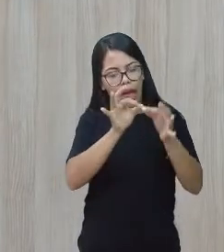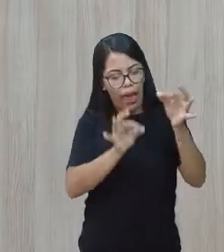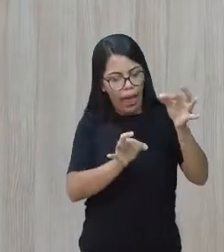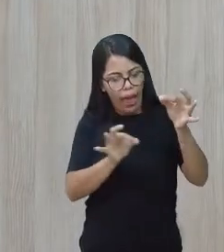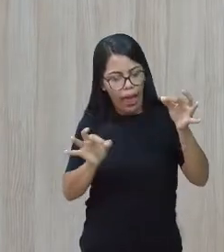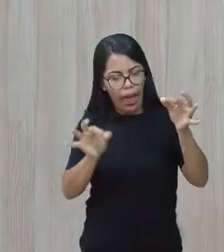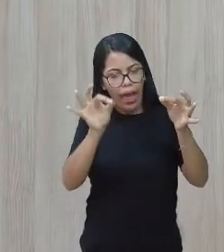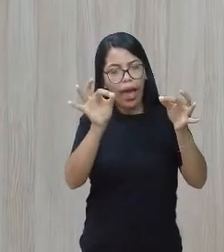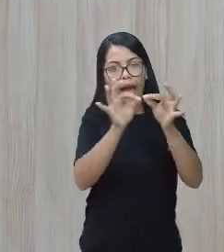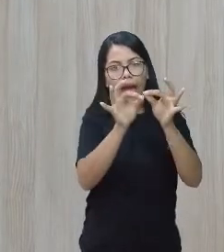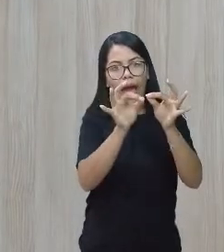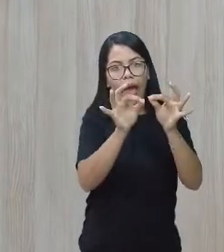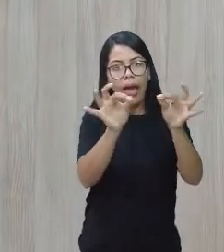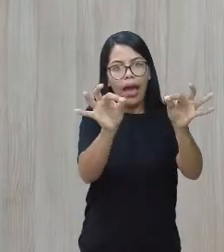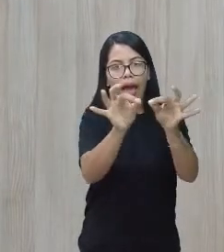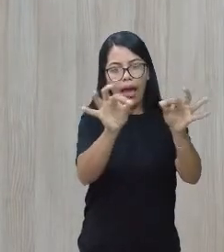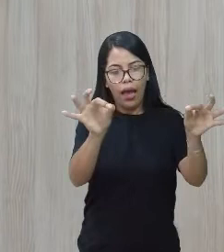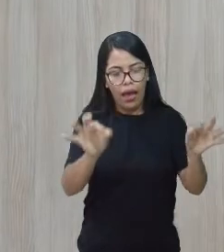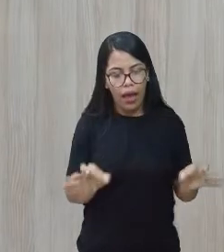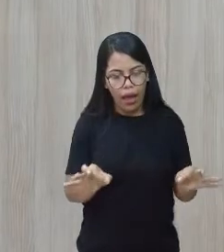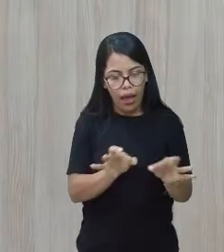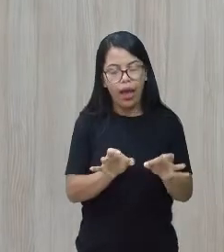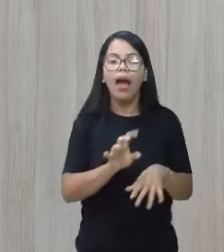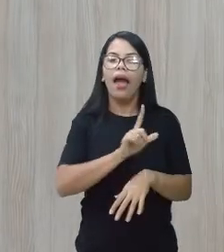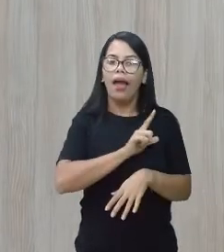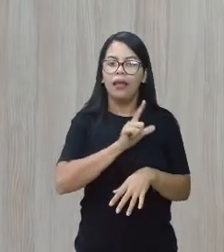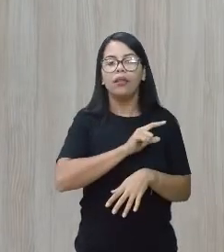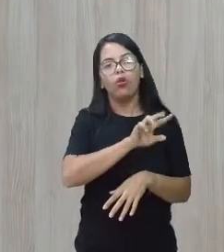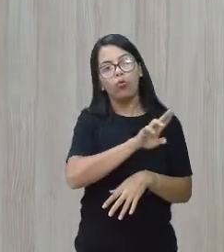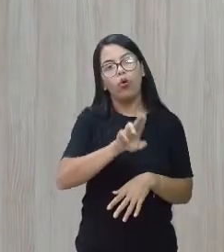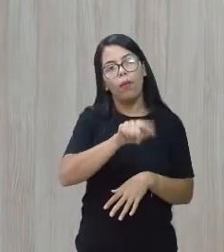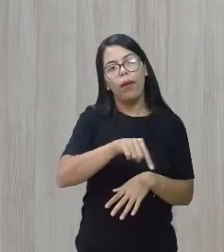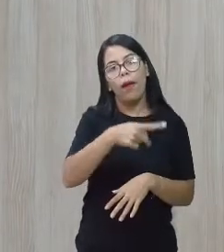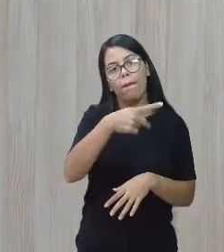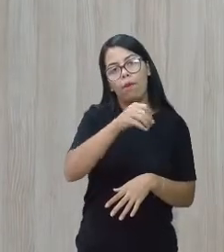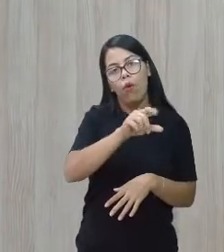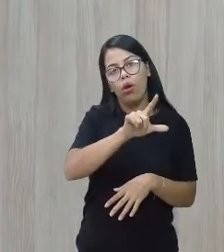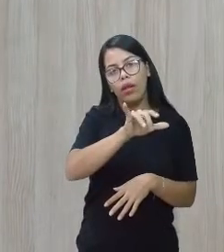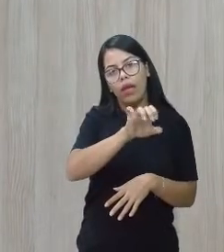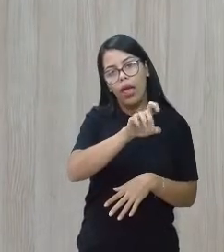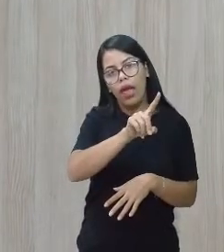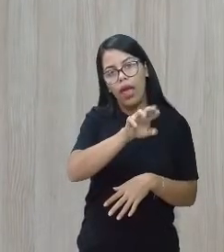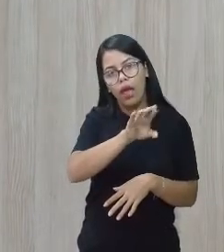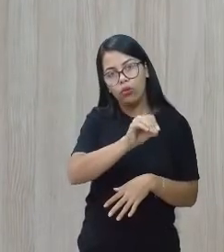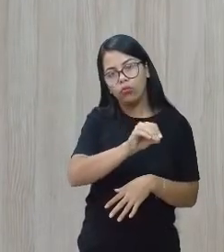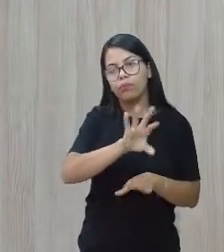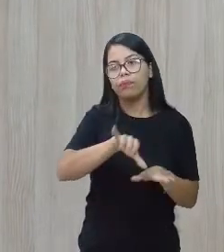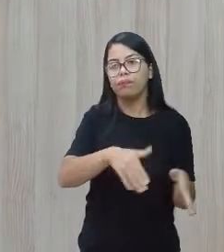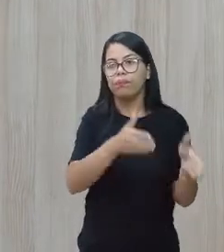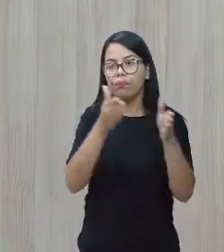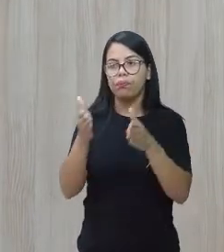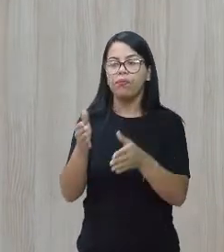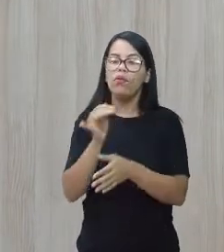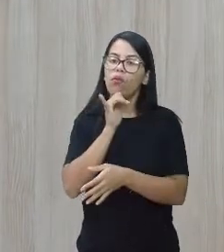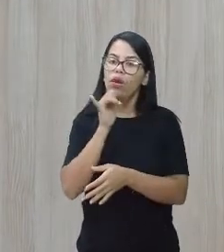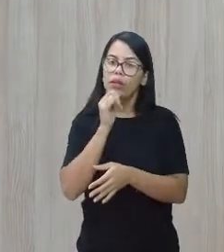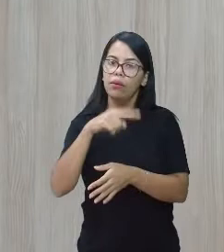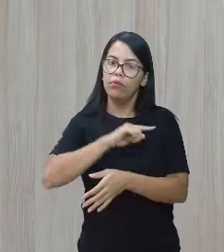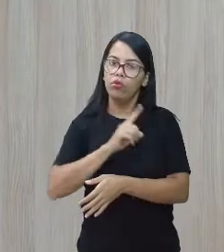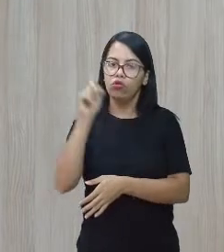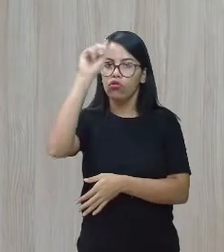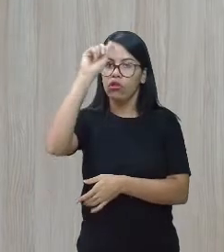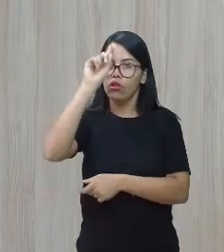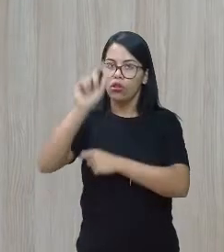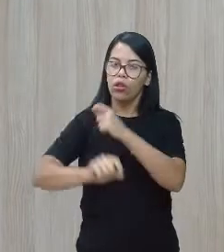um sólido geométrico, ele é chamado de poliedro. E no exemplo aqui do nosso dia a dia em relação a corpos redondos,